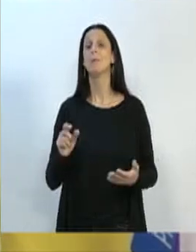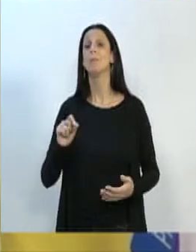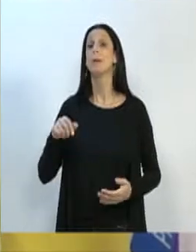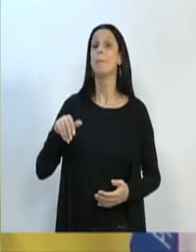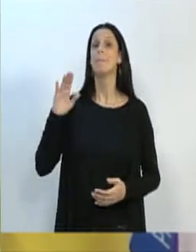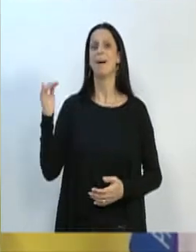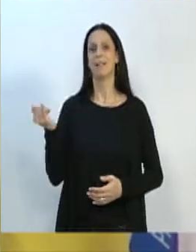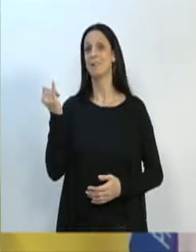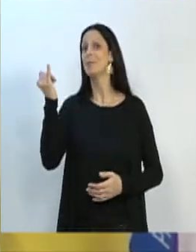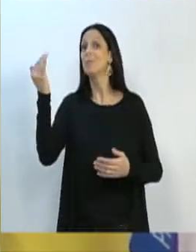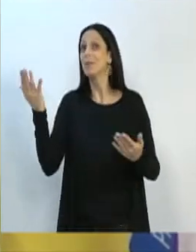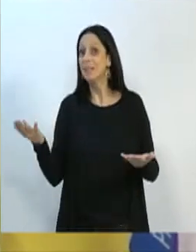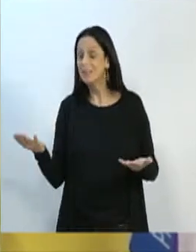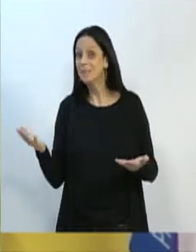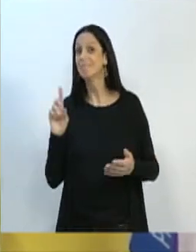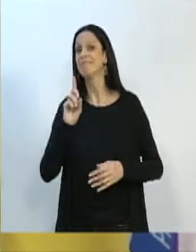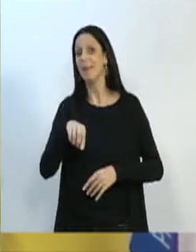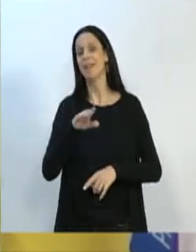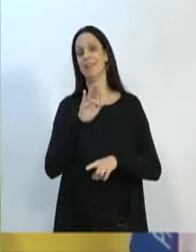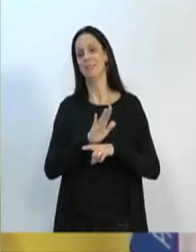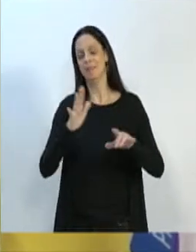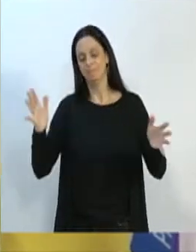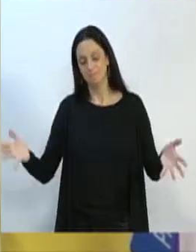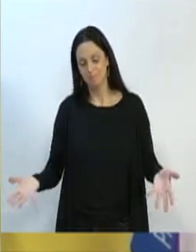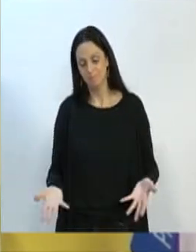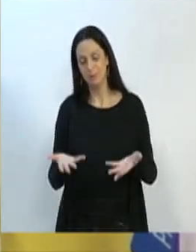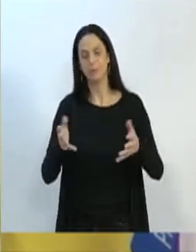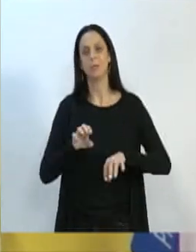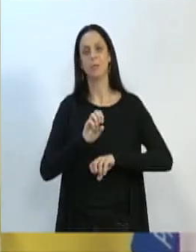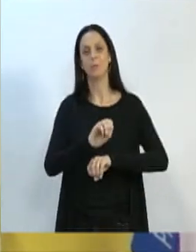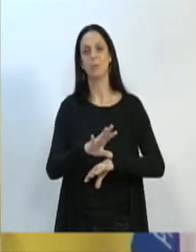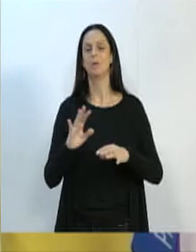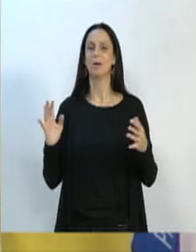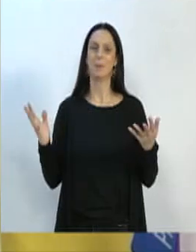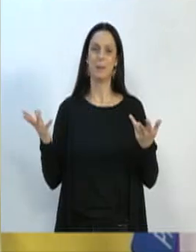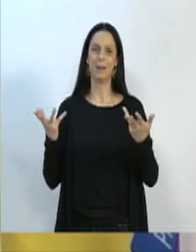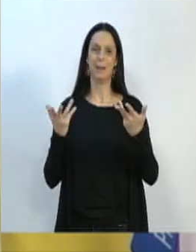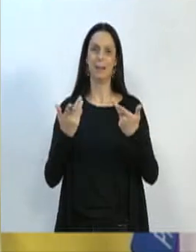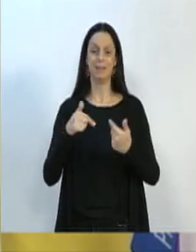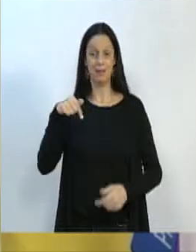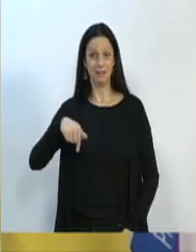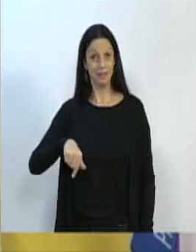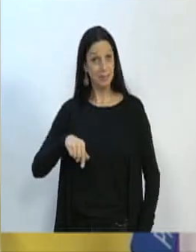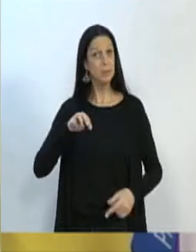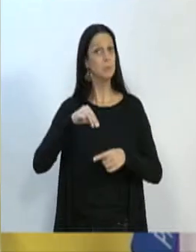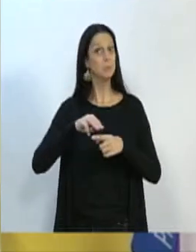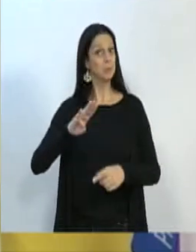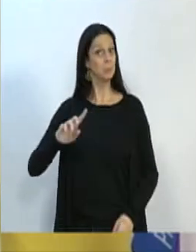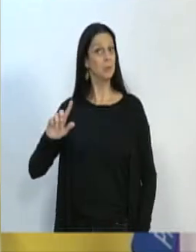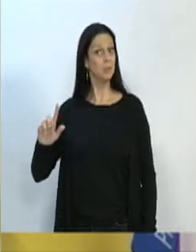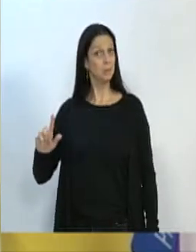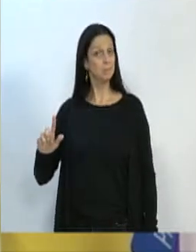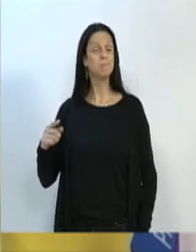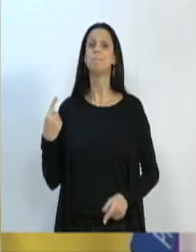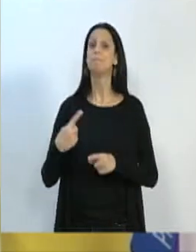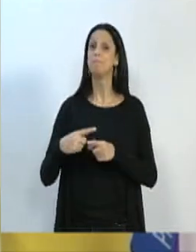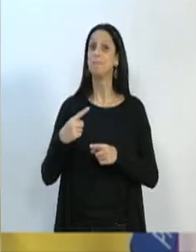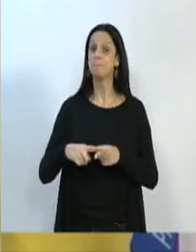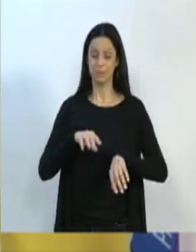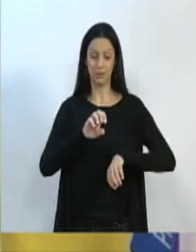do que ajudar a promover a boa educação a educação de qualidade no município de Blumenau Porque sim esse é um passaporte